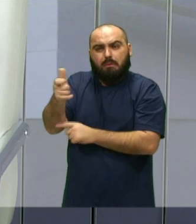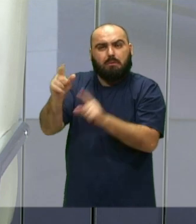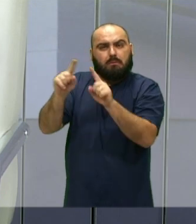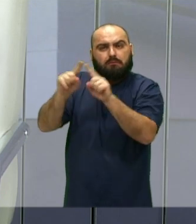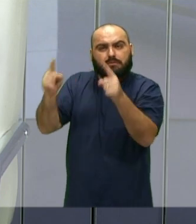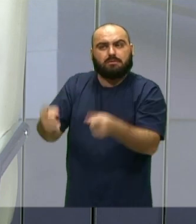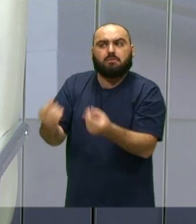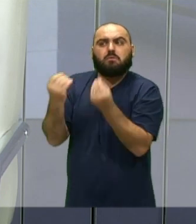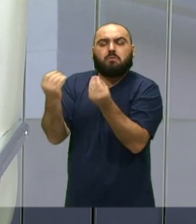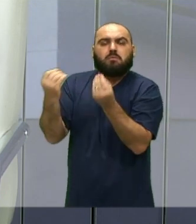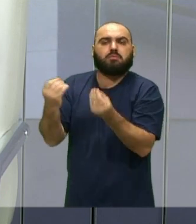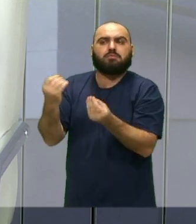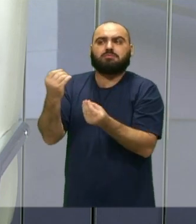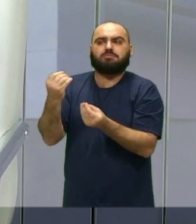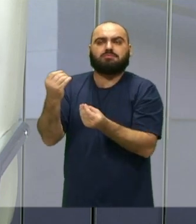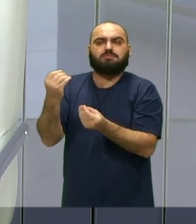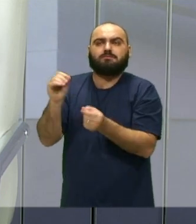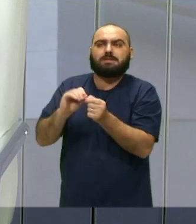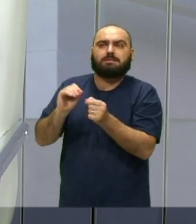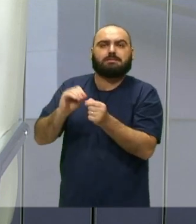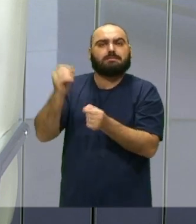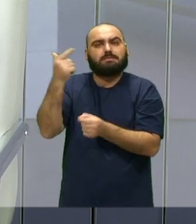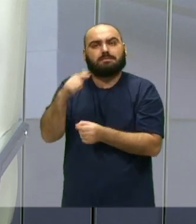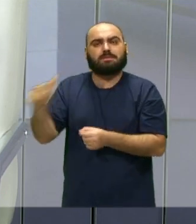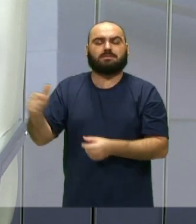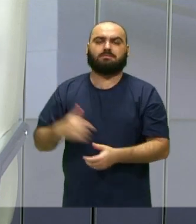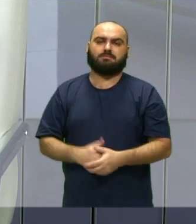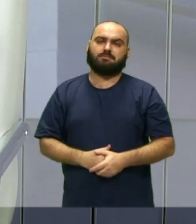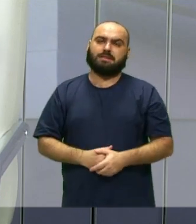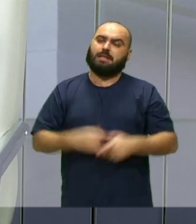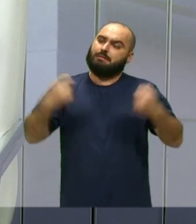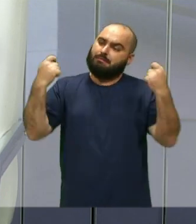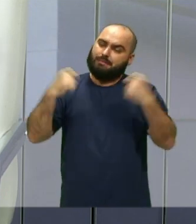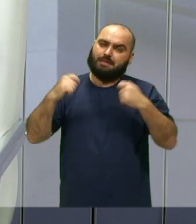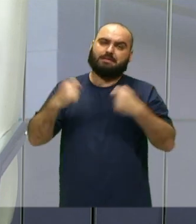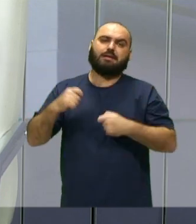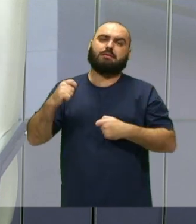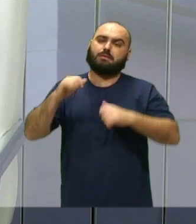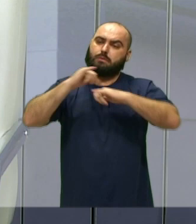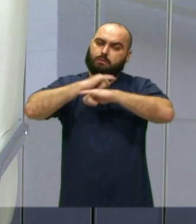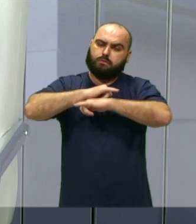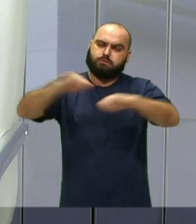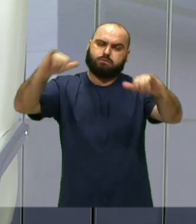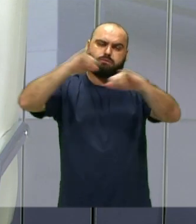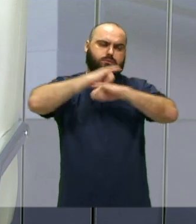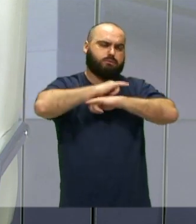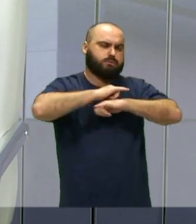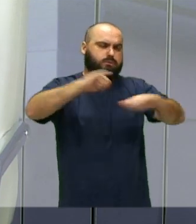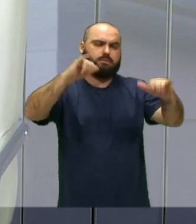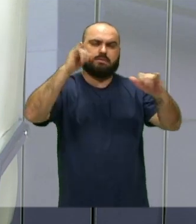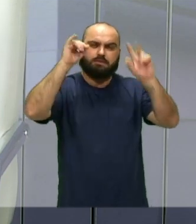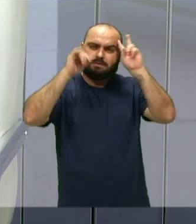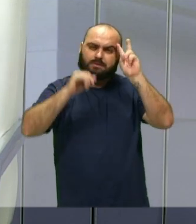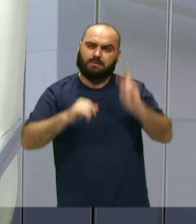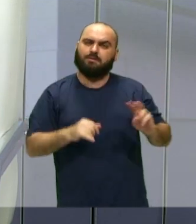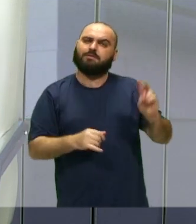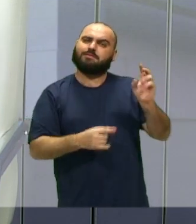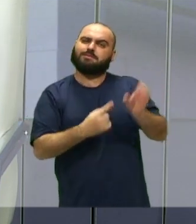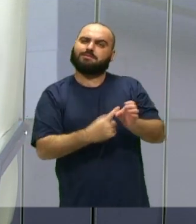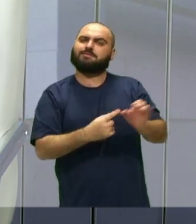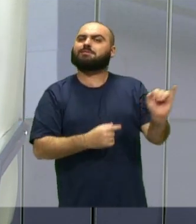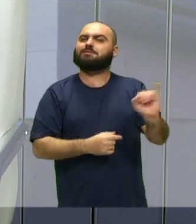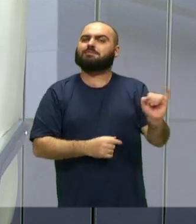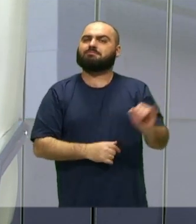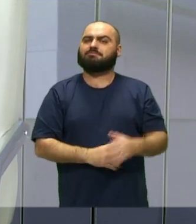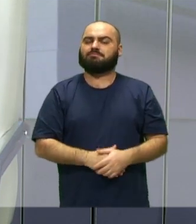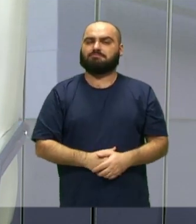como fazer isso aí. É desumano. E é algo que deveria ser, assim, divulgado ao máximo a história da nossa cidade. Isso é amar a cidade.